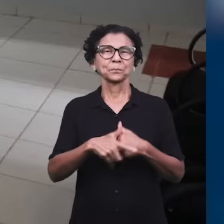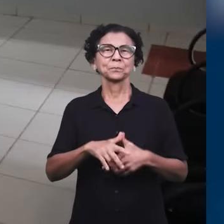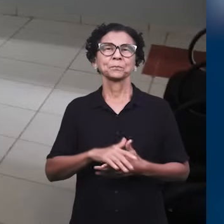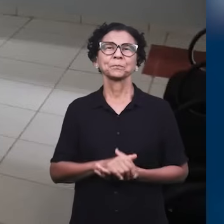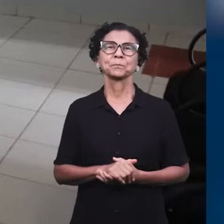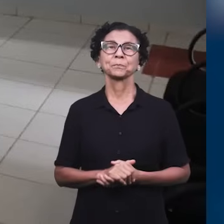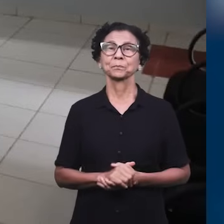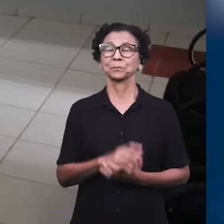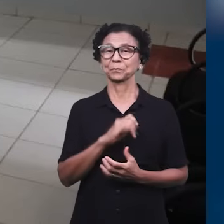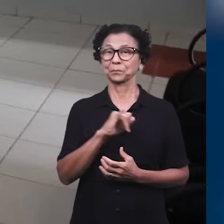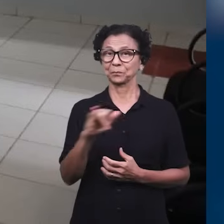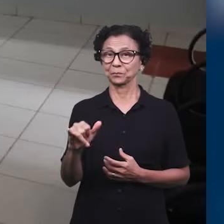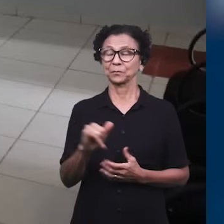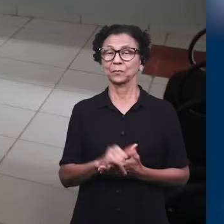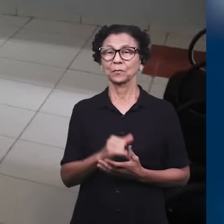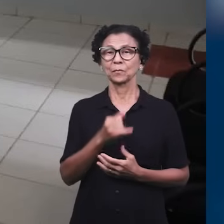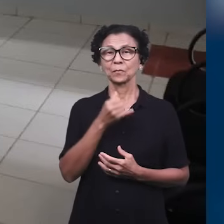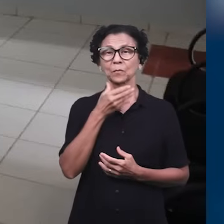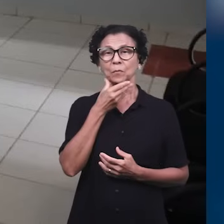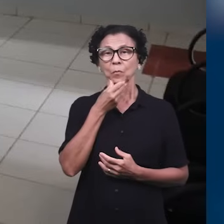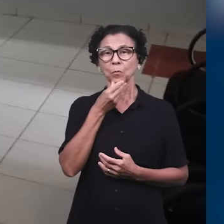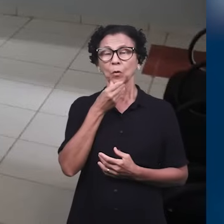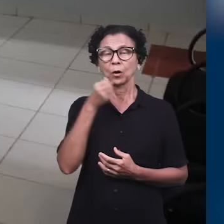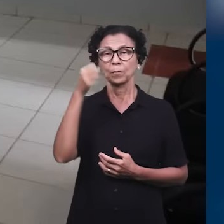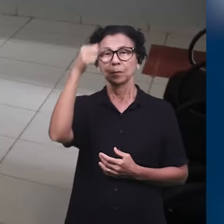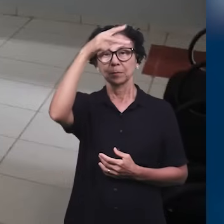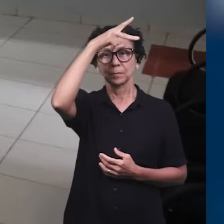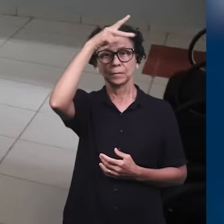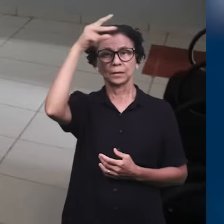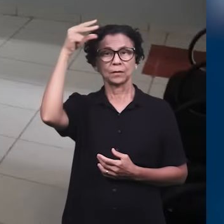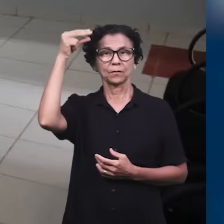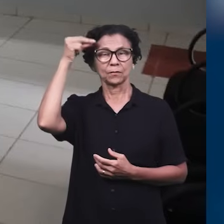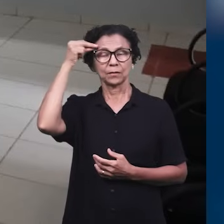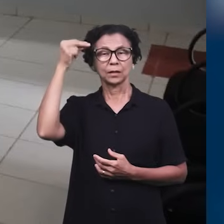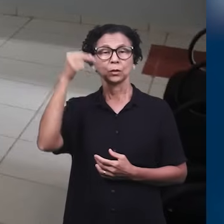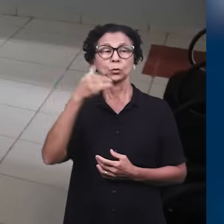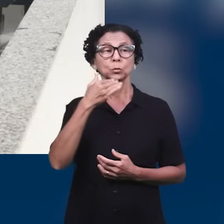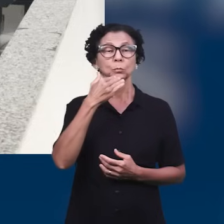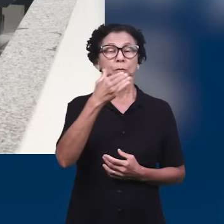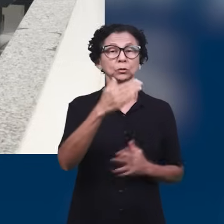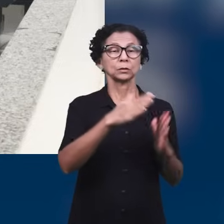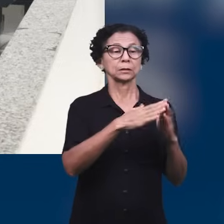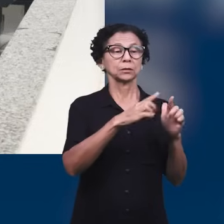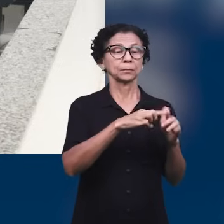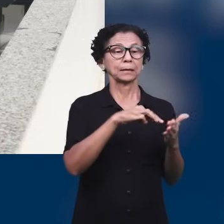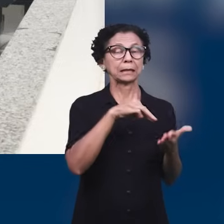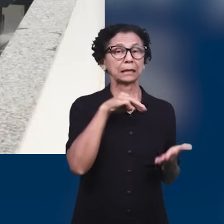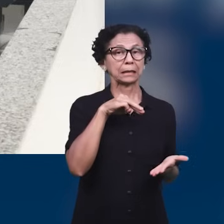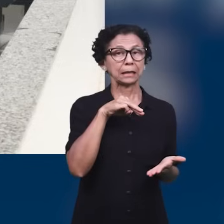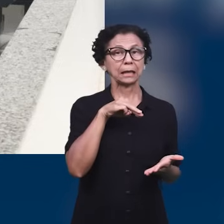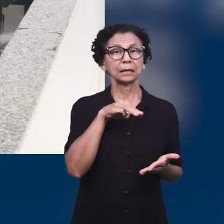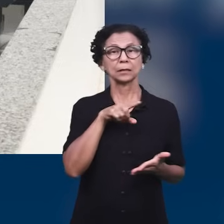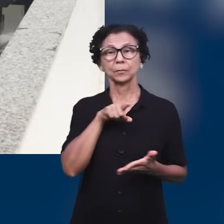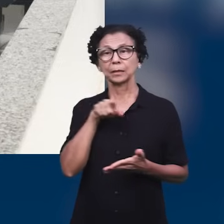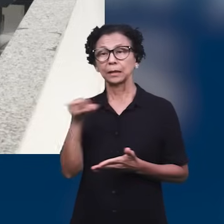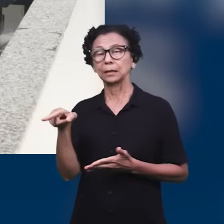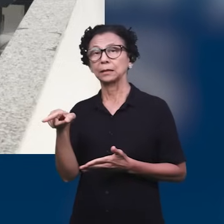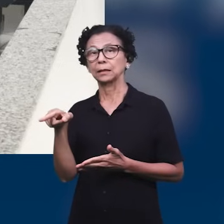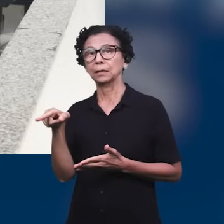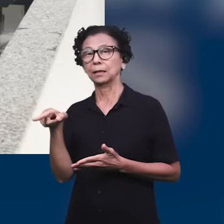que o prefeito da cidade solicitou um culto em glorificação ao nome do Senhor. Prefeitos e